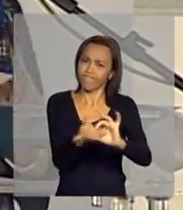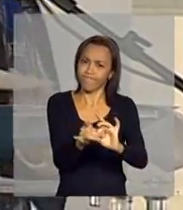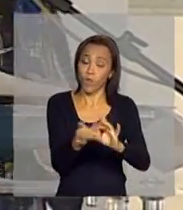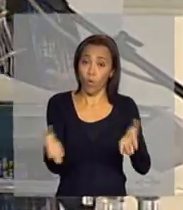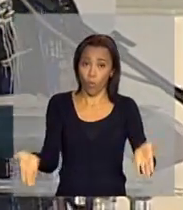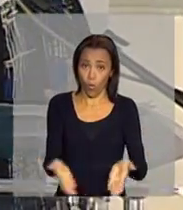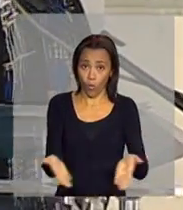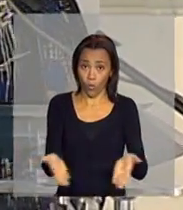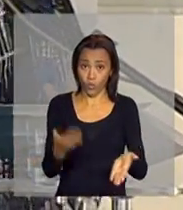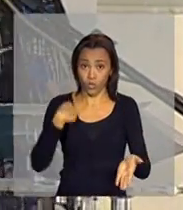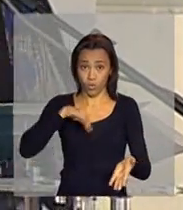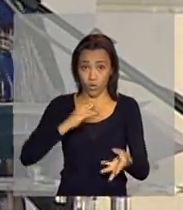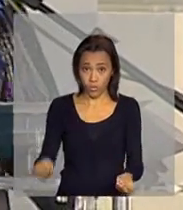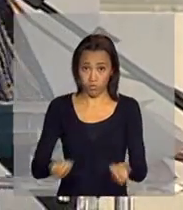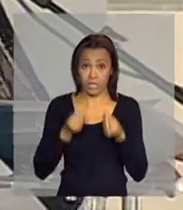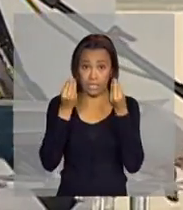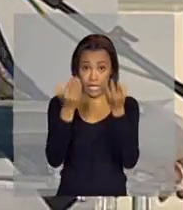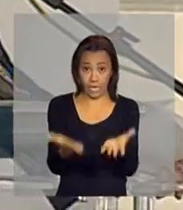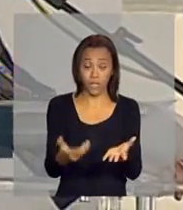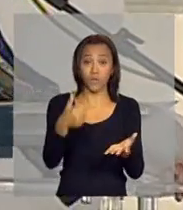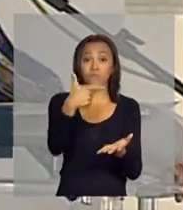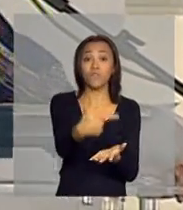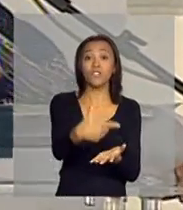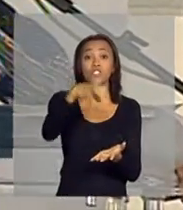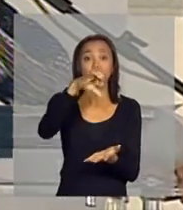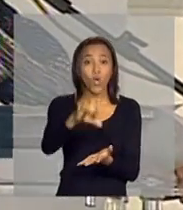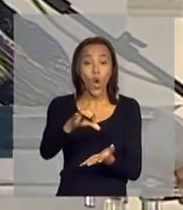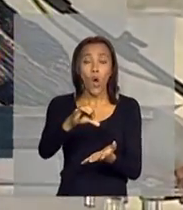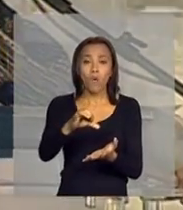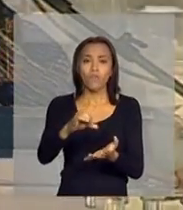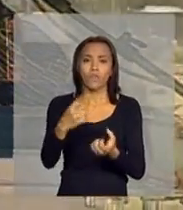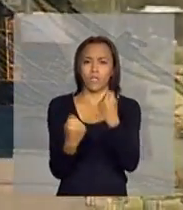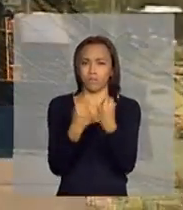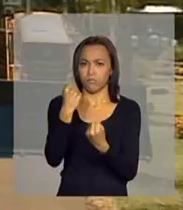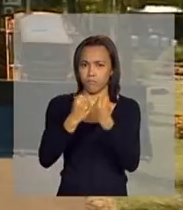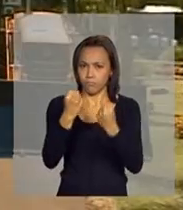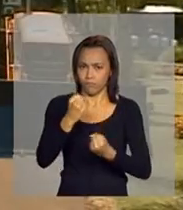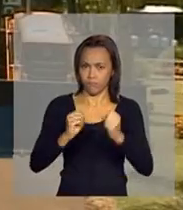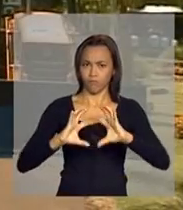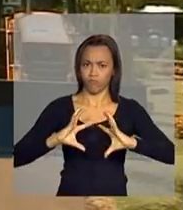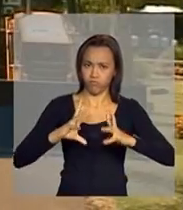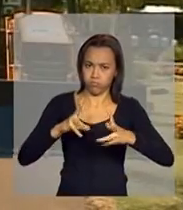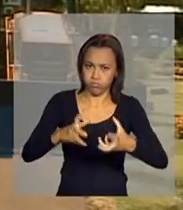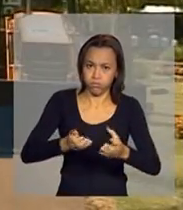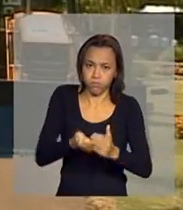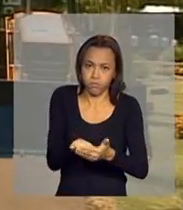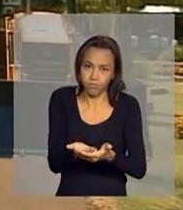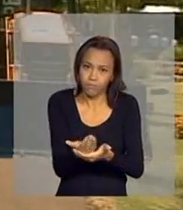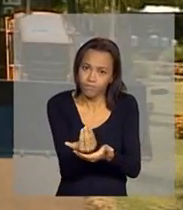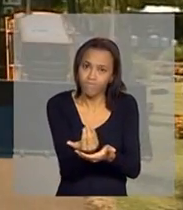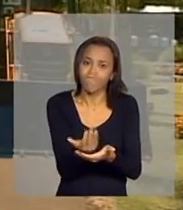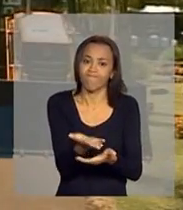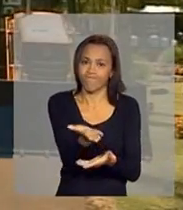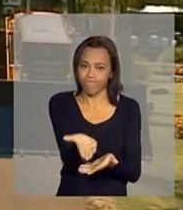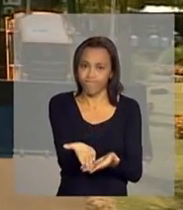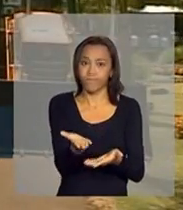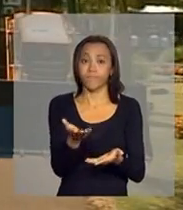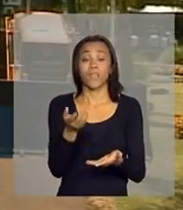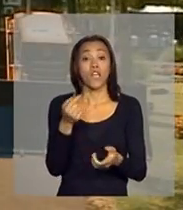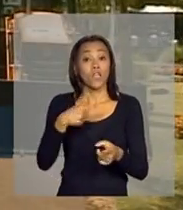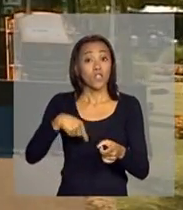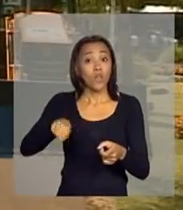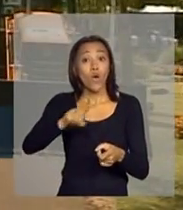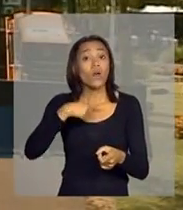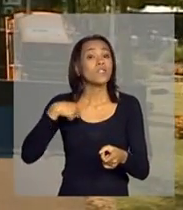nós estamos entregando aqui 29 máquinas retroescavadeiras. Com elas, nós chegamos